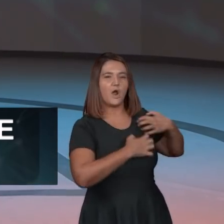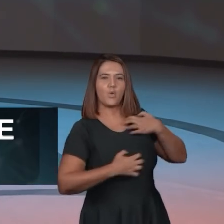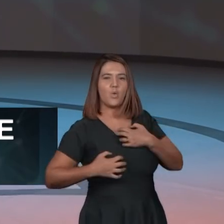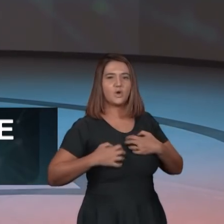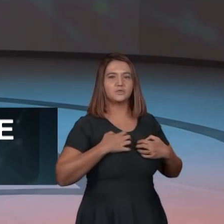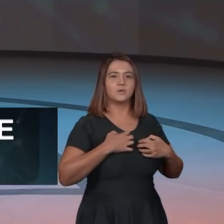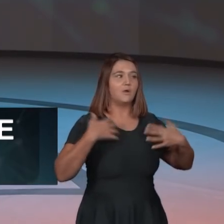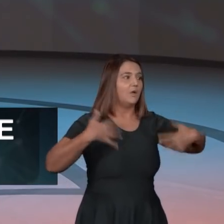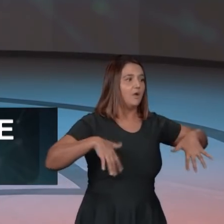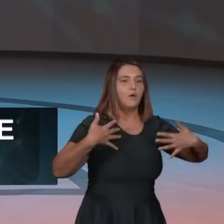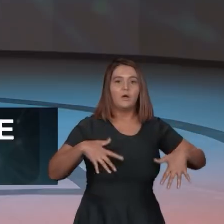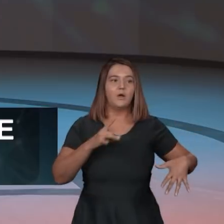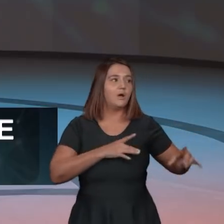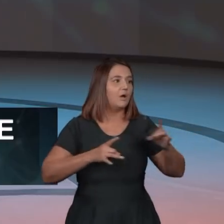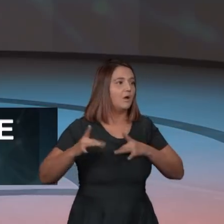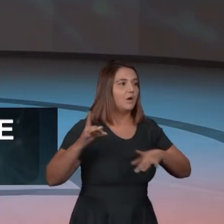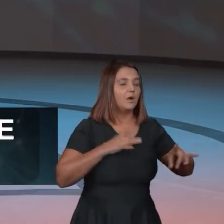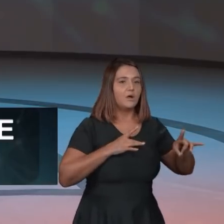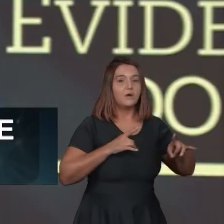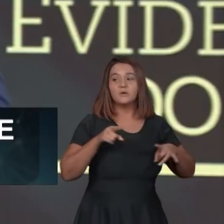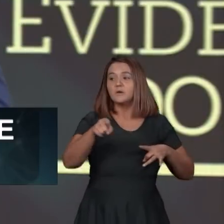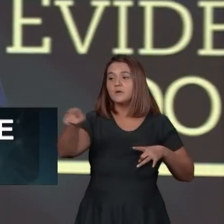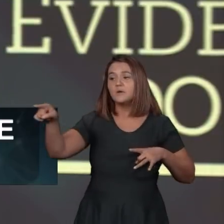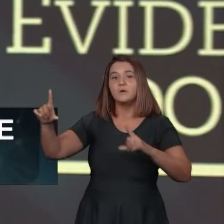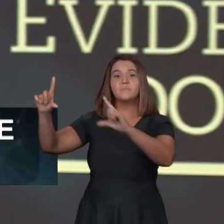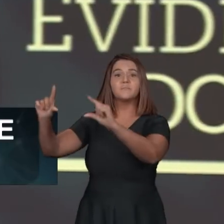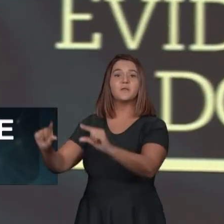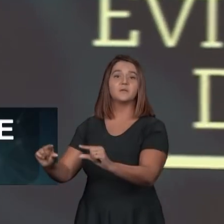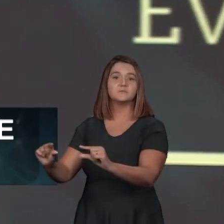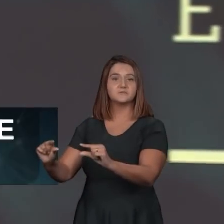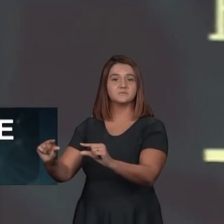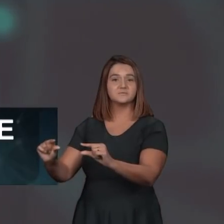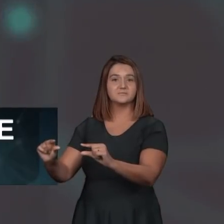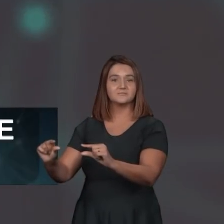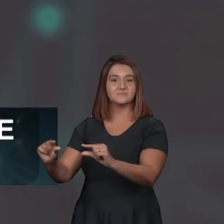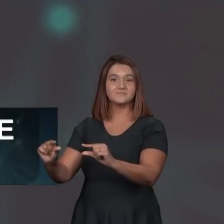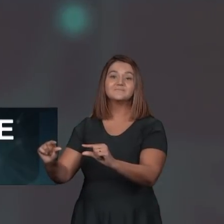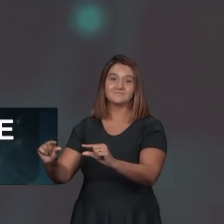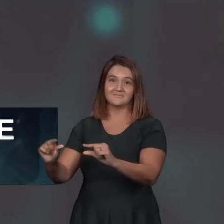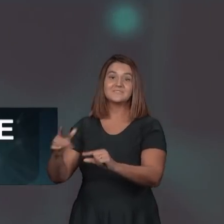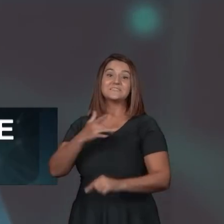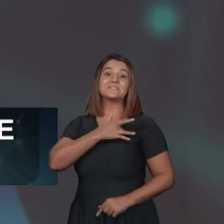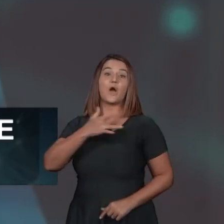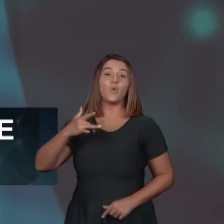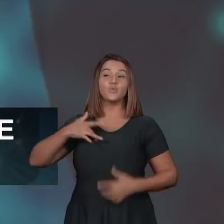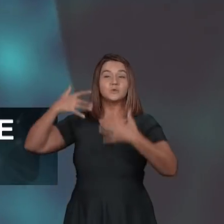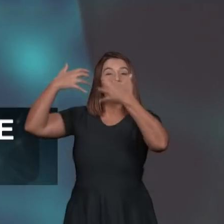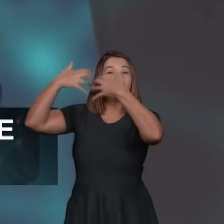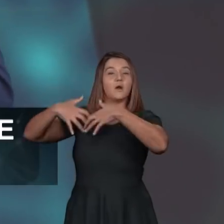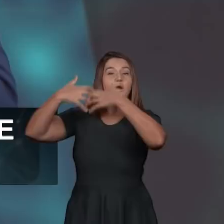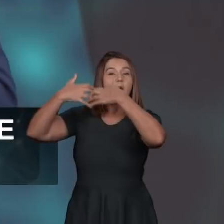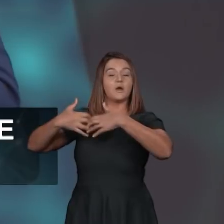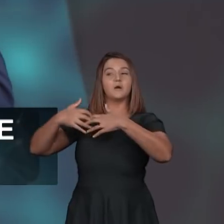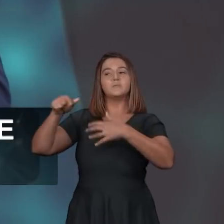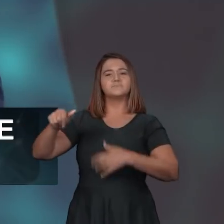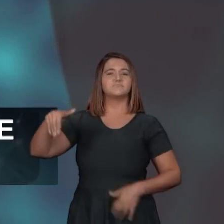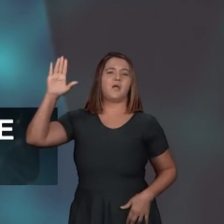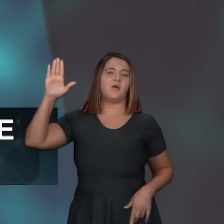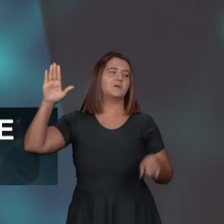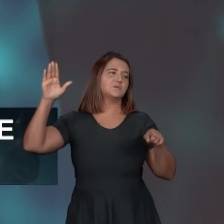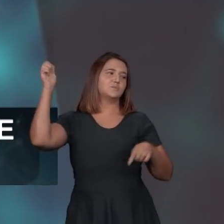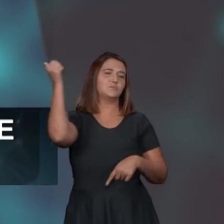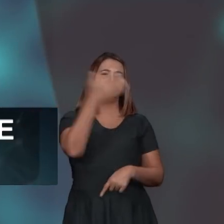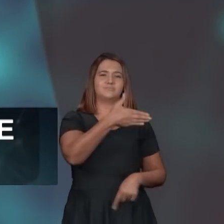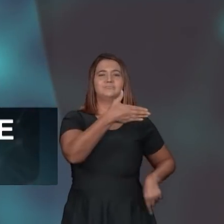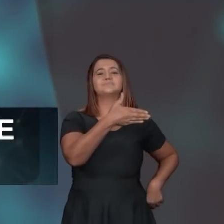do que países da África. Em outras palavras, em termos de saúde mental, a África está com um ranking